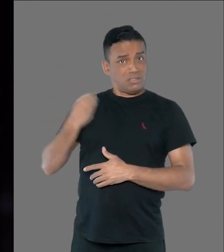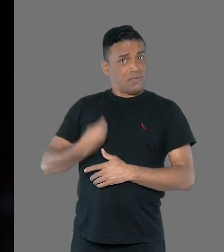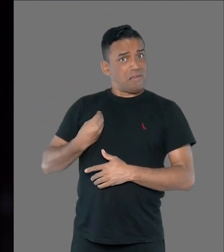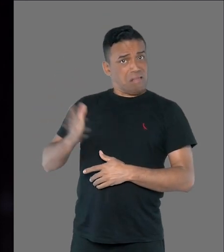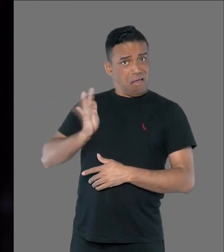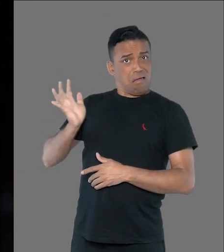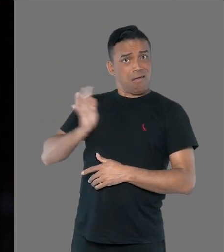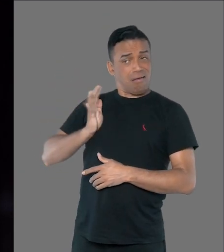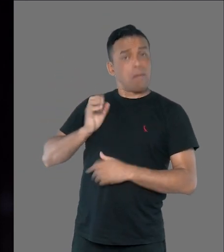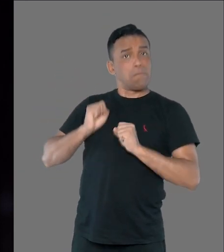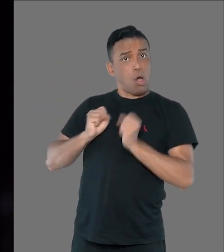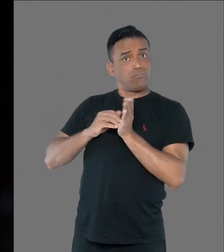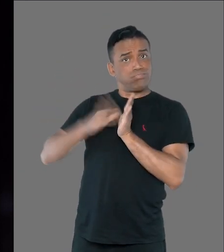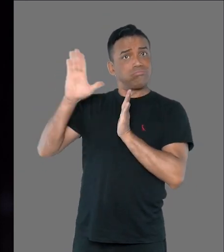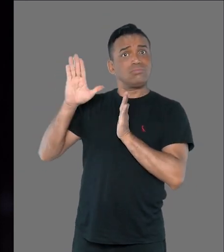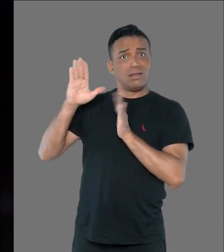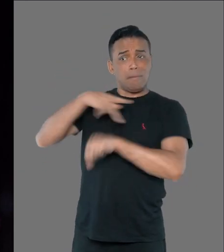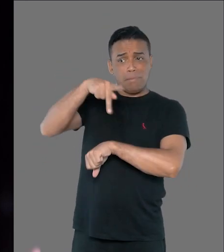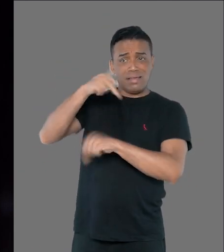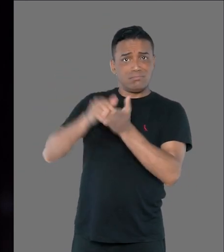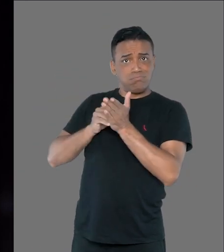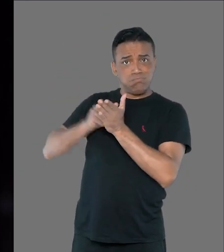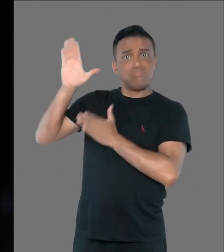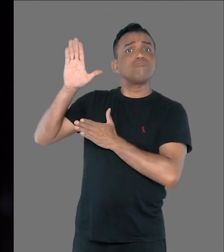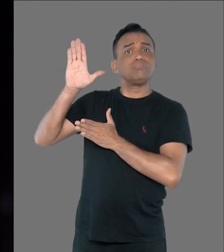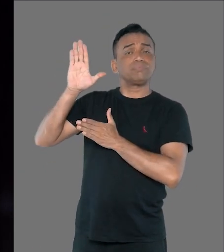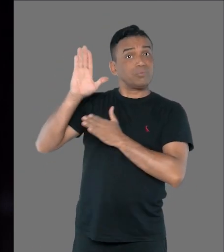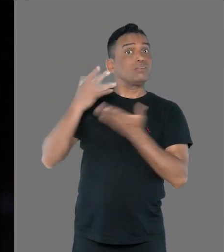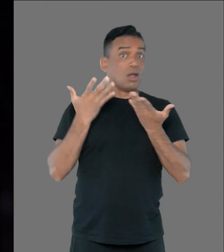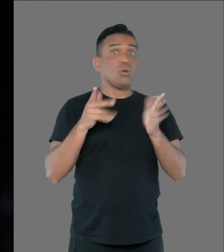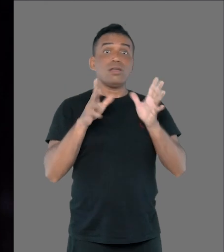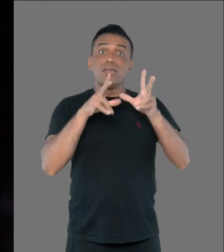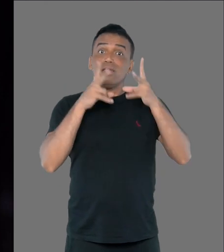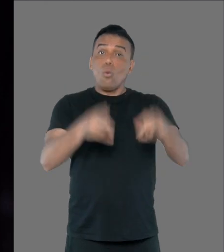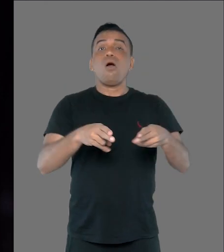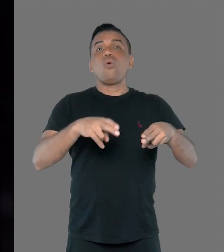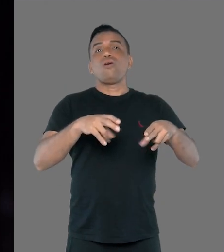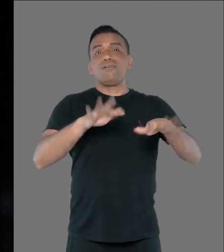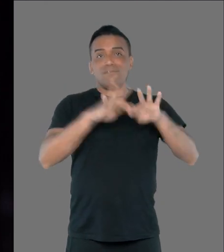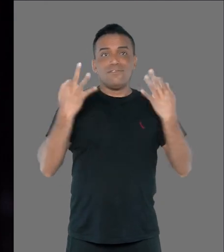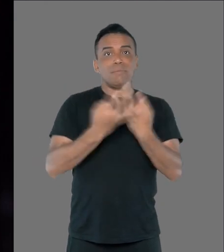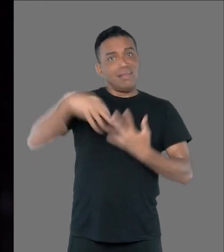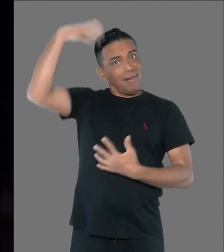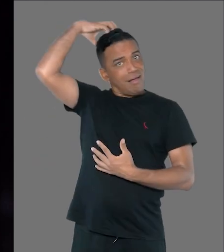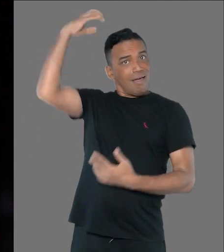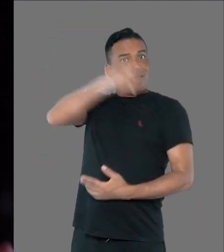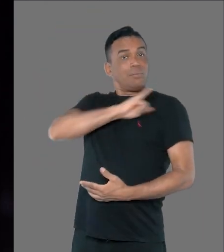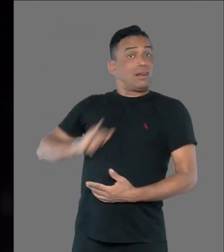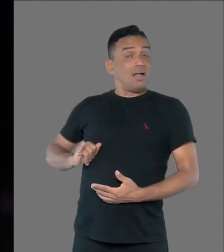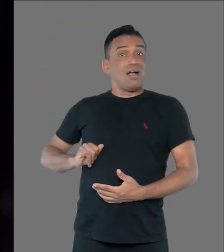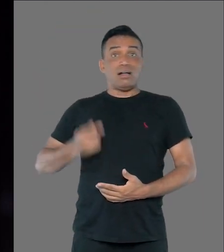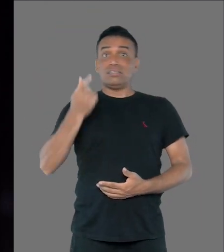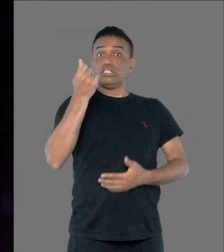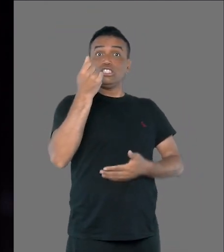ser exilados, né? E é o caso dessa família, com o detalhe de que eles saem daqui sem um tostão no